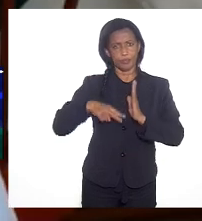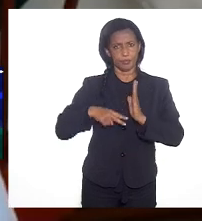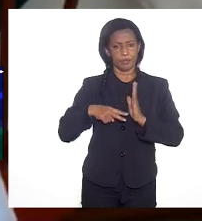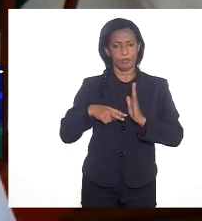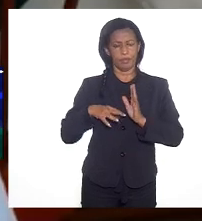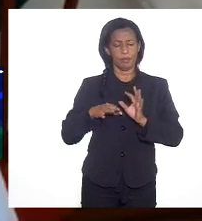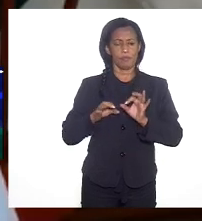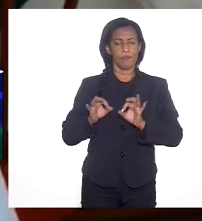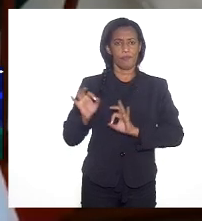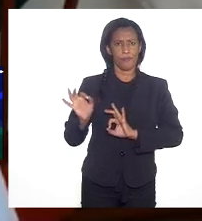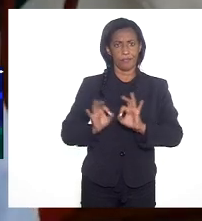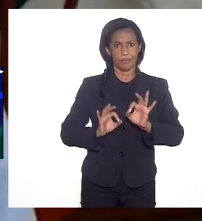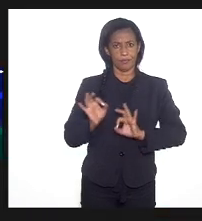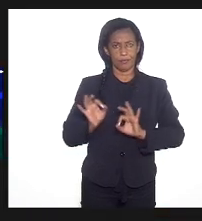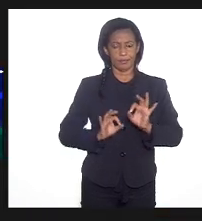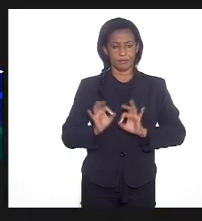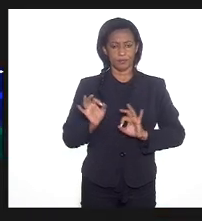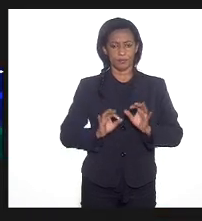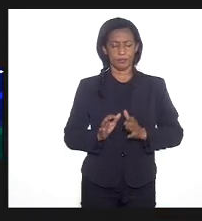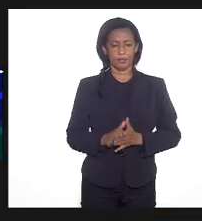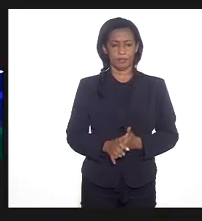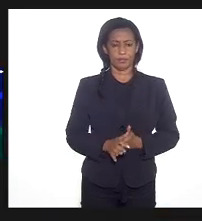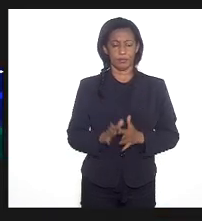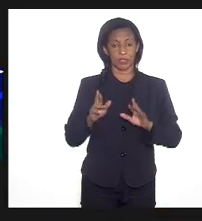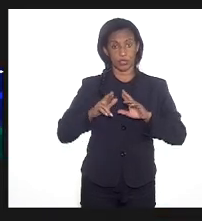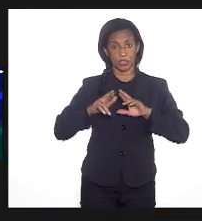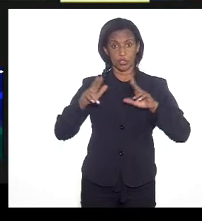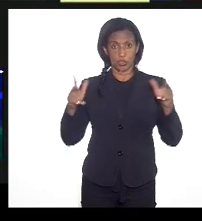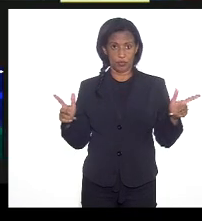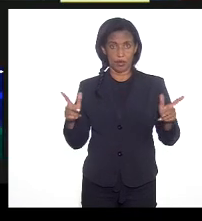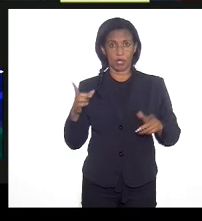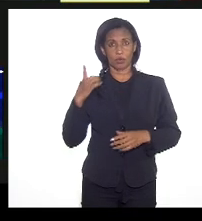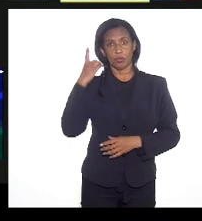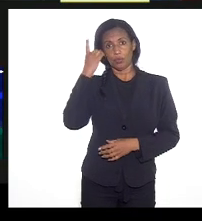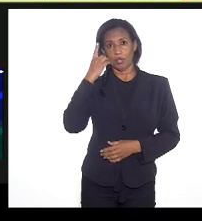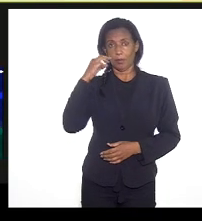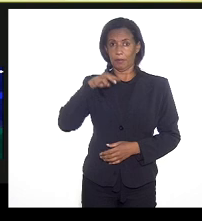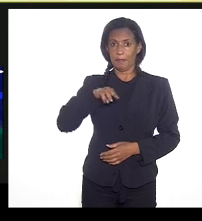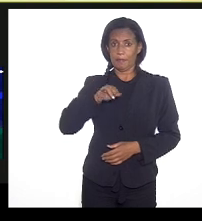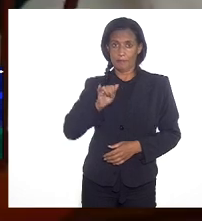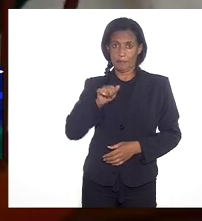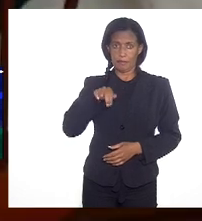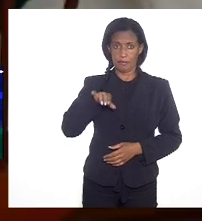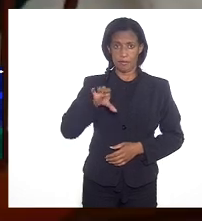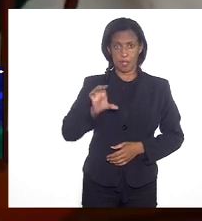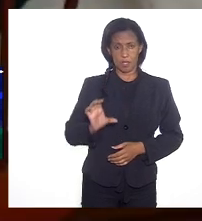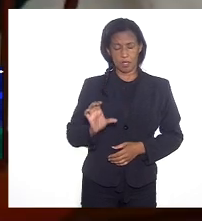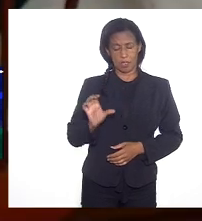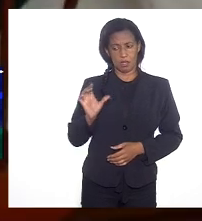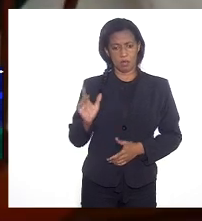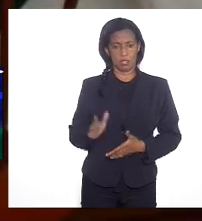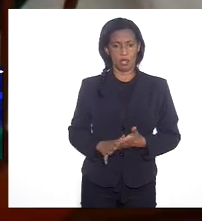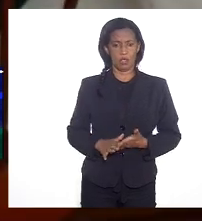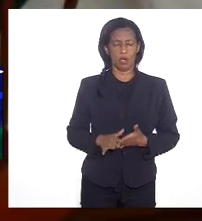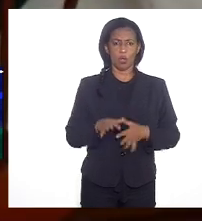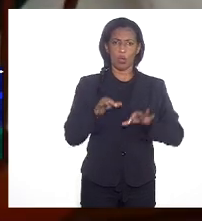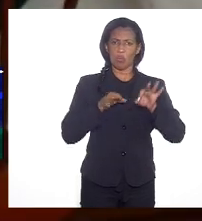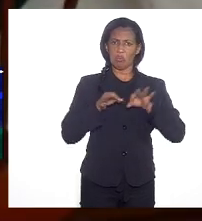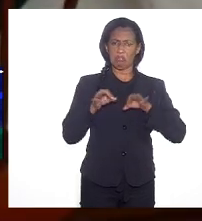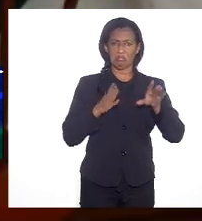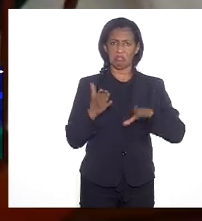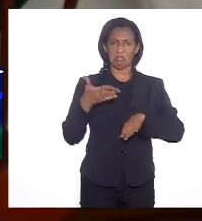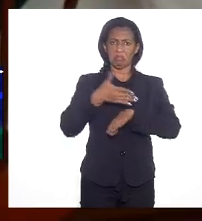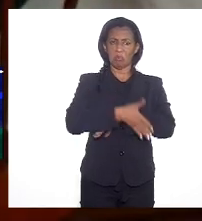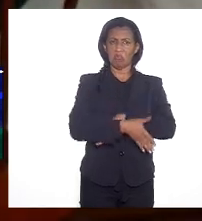Dizer que... E aí, diferente um pouquinho do deputado Mink, na verdade, o projeto, ele não se intromete